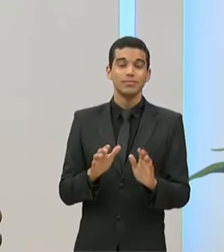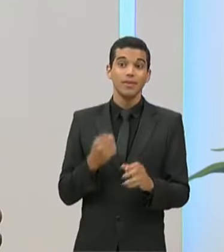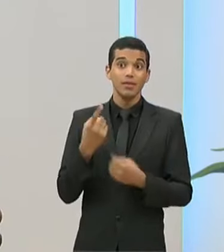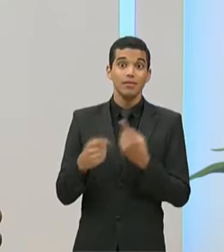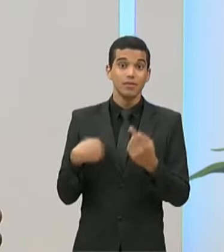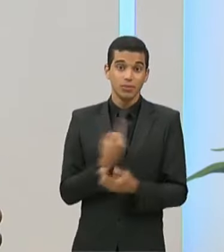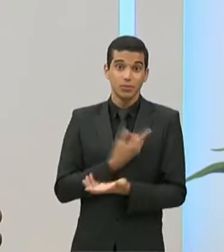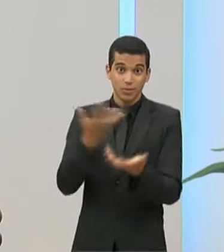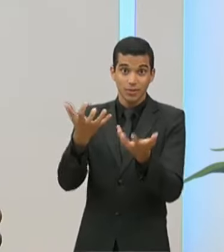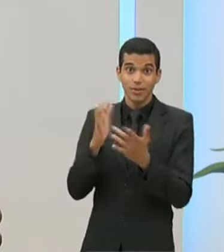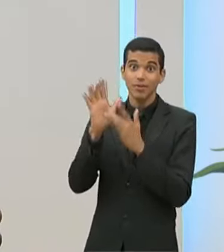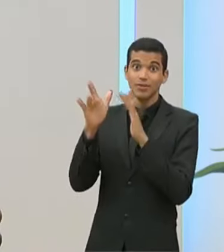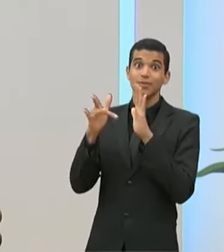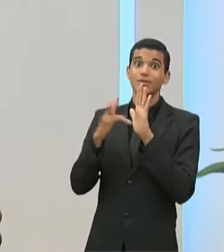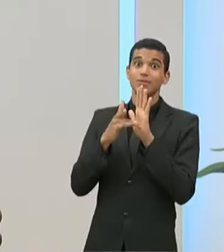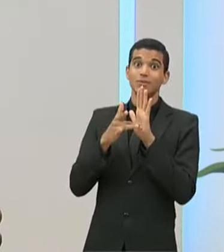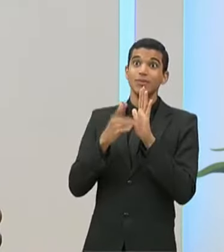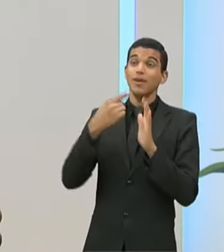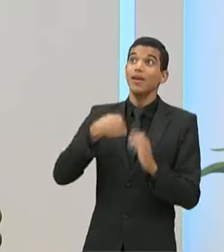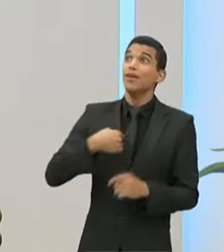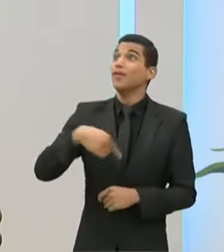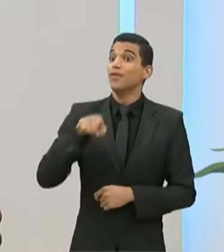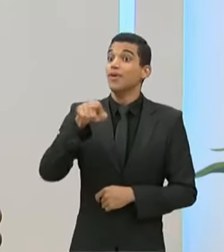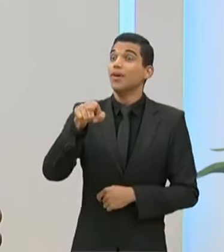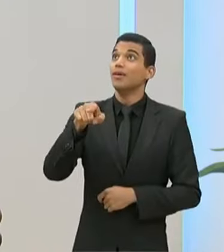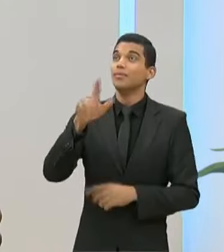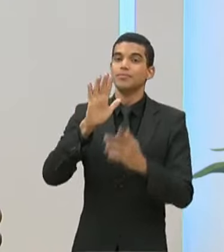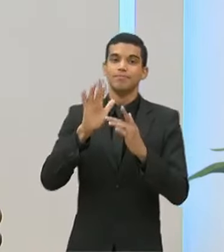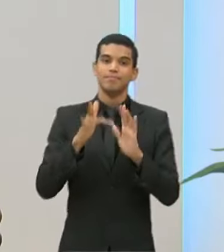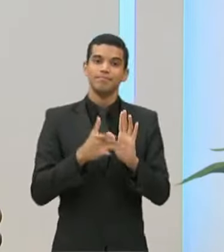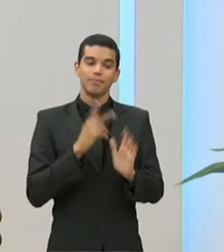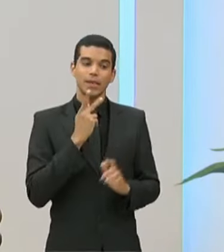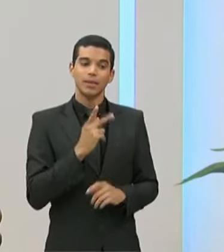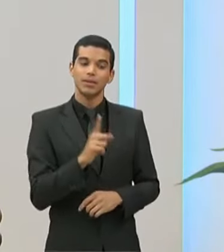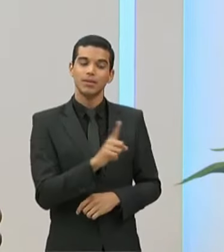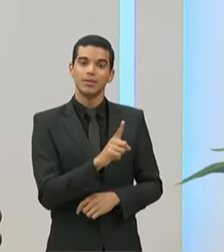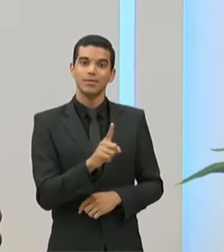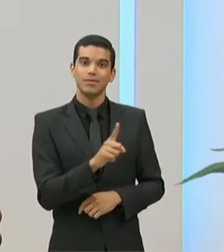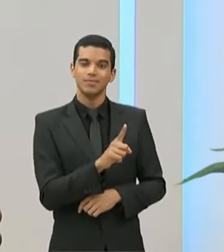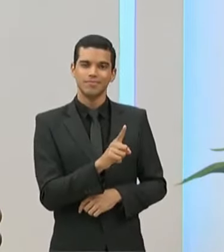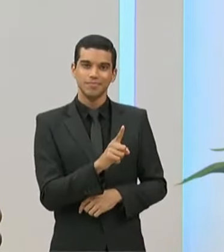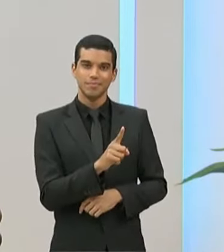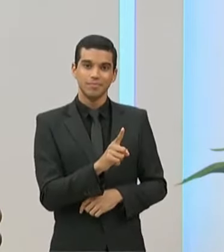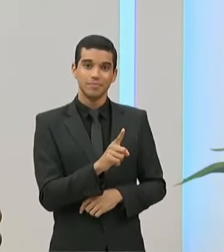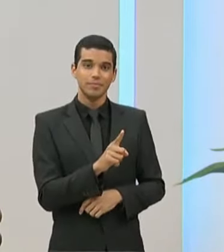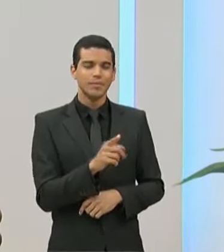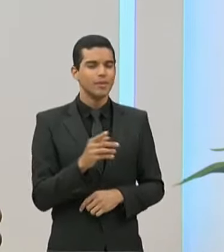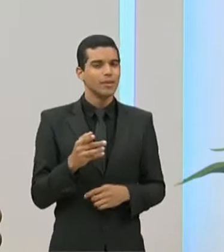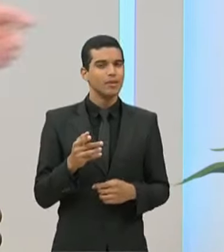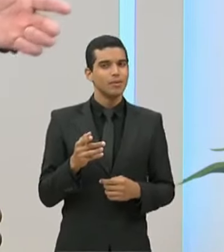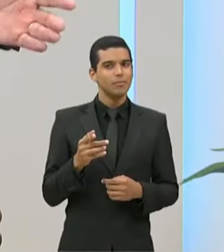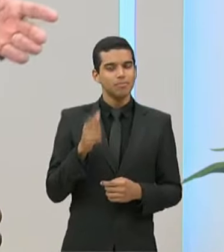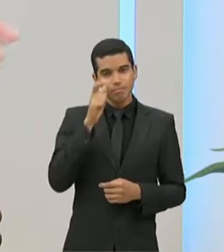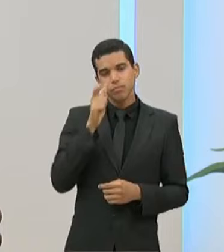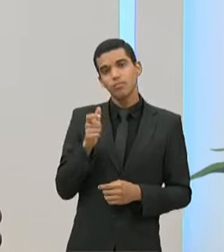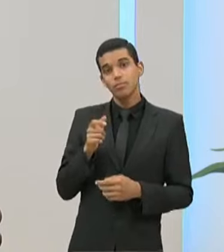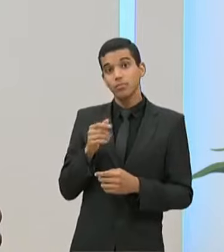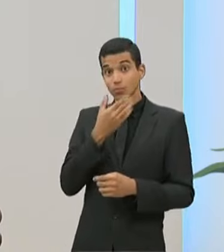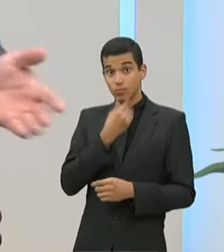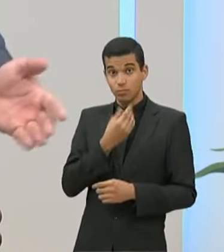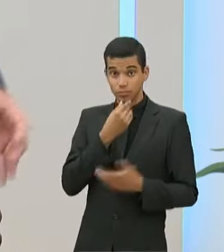aqui não, vá ali. E é interessante porque o gadareno, ele queria ir com Jesus. E coisa